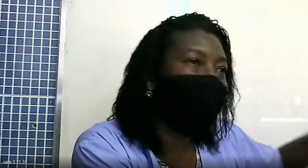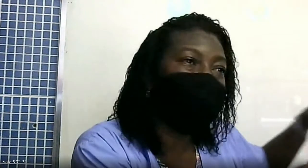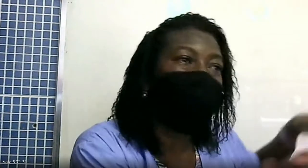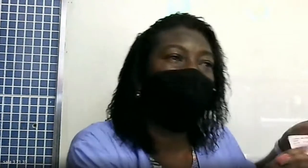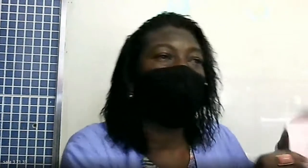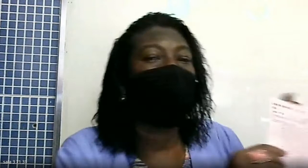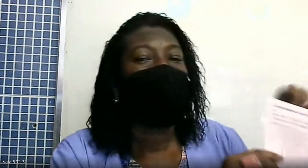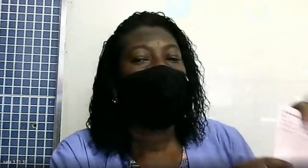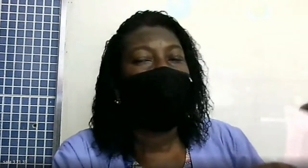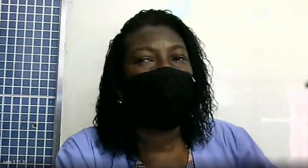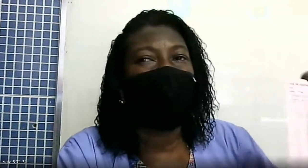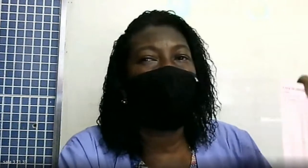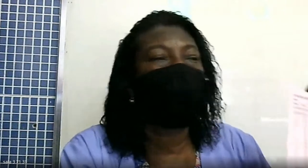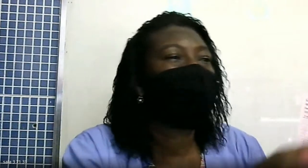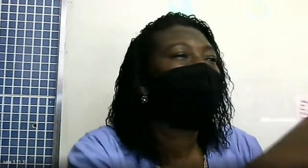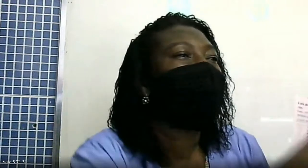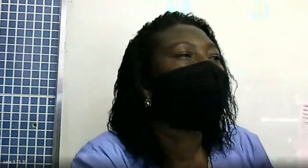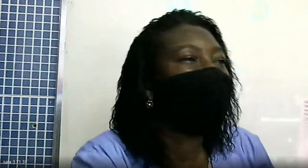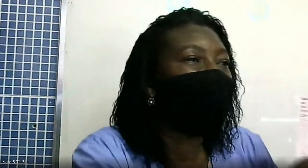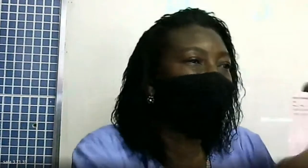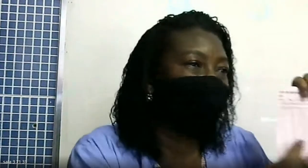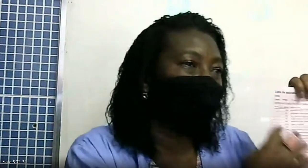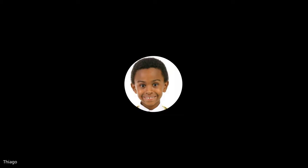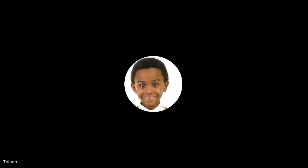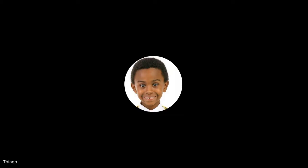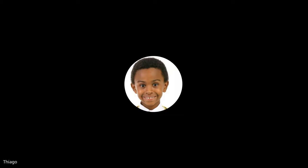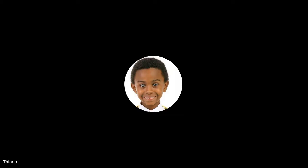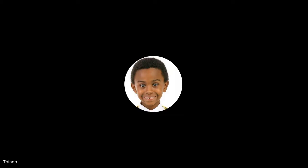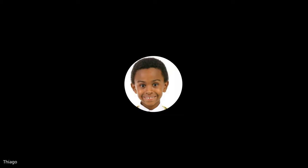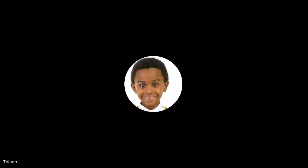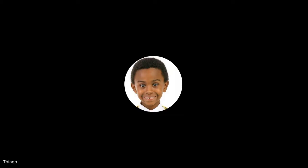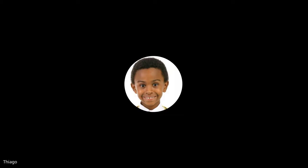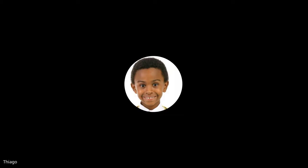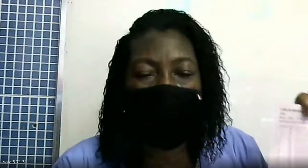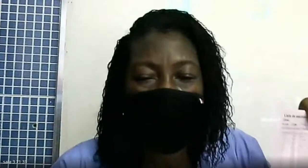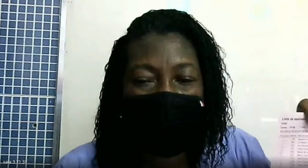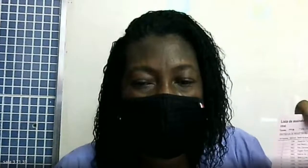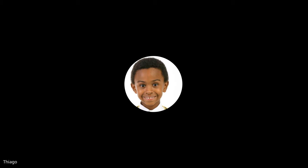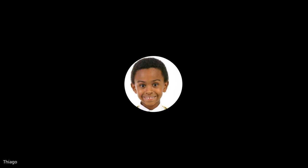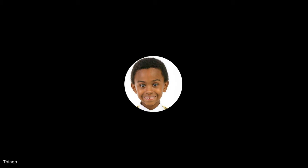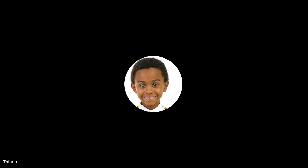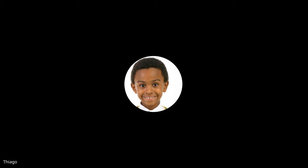Olha, vê o seu nome aqui, ó. Mariana, olha só. Professora. Fala, meu amor.